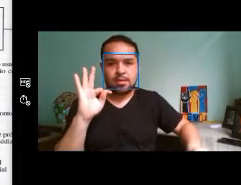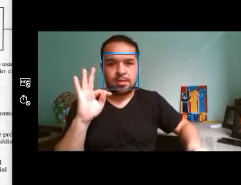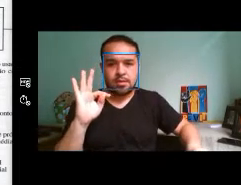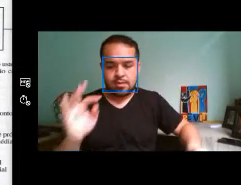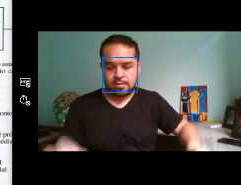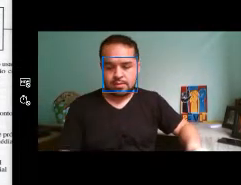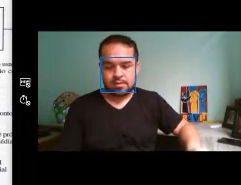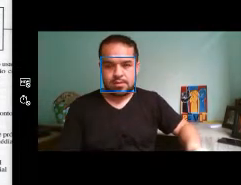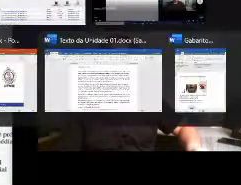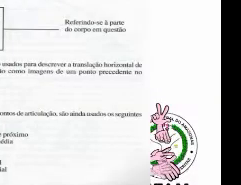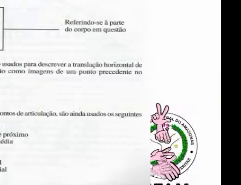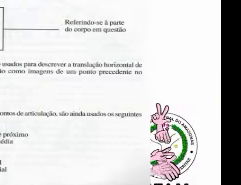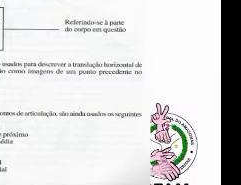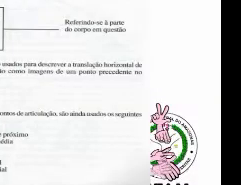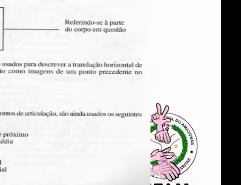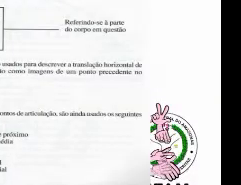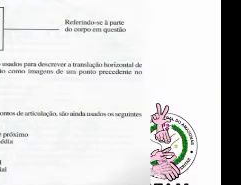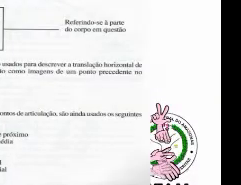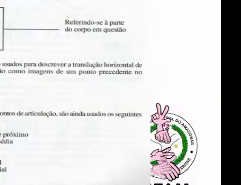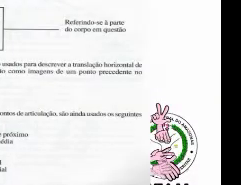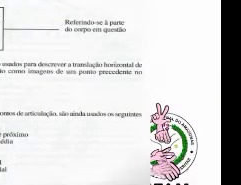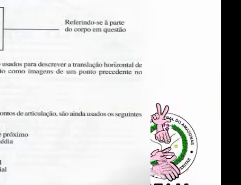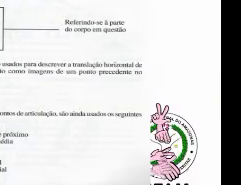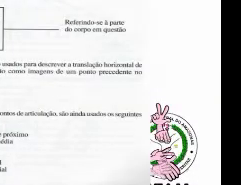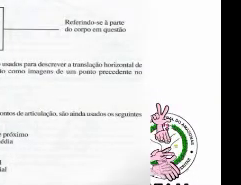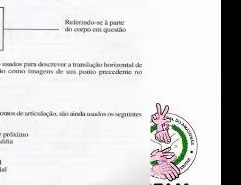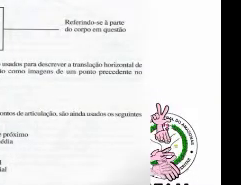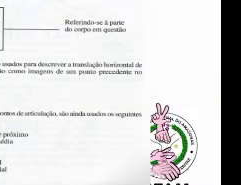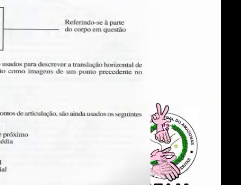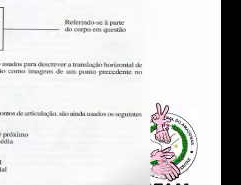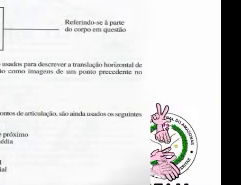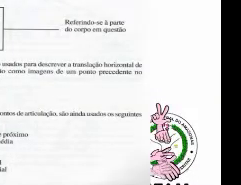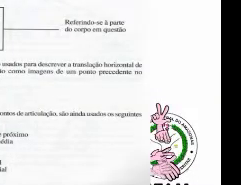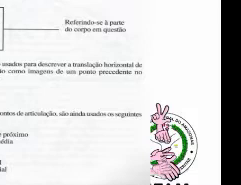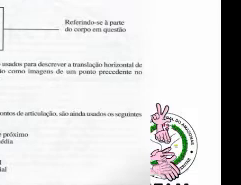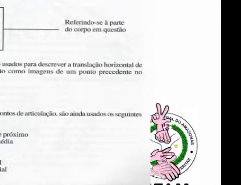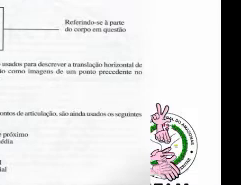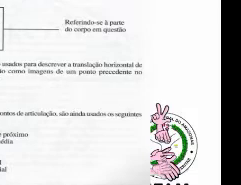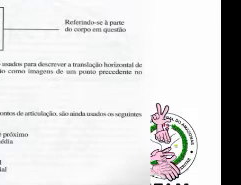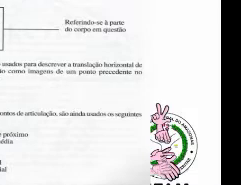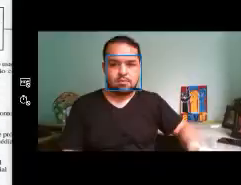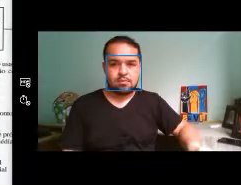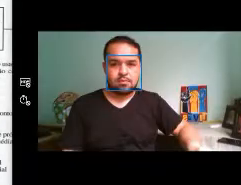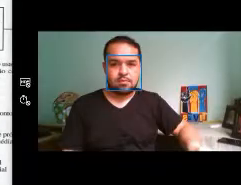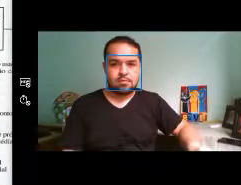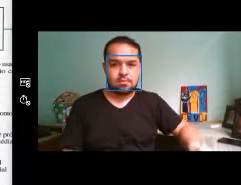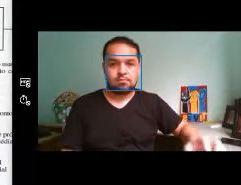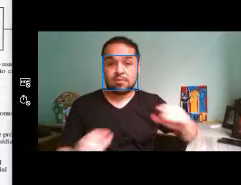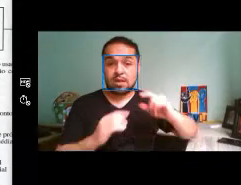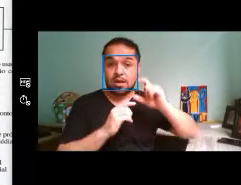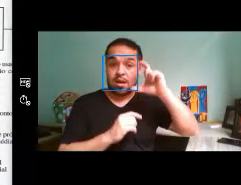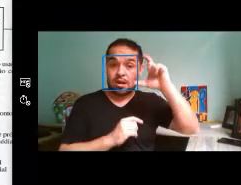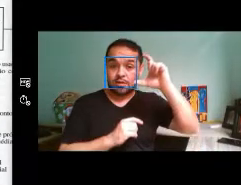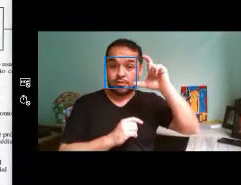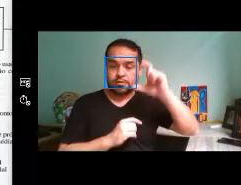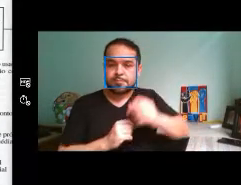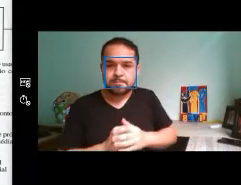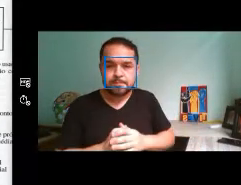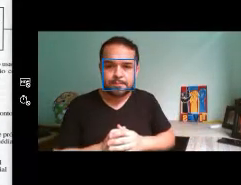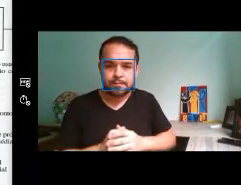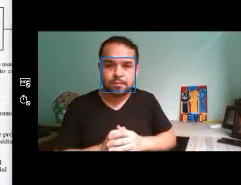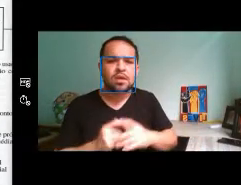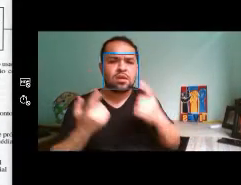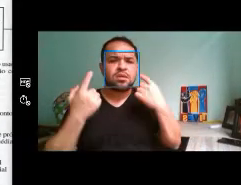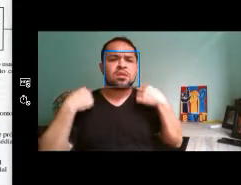do ódio, T primeiramente, para tronco, T maiúsculo, negrito, ok? Que é a parte principal,